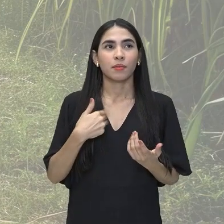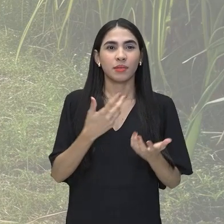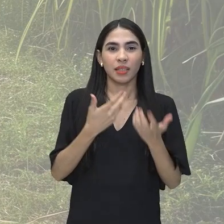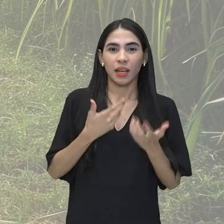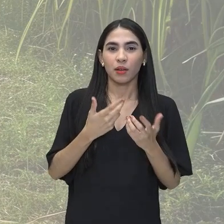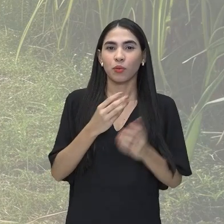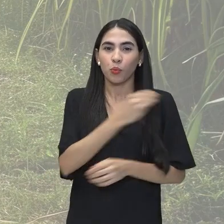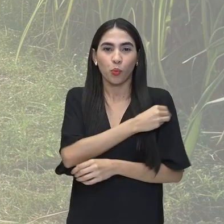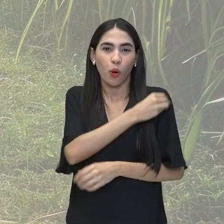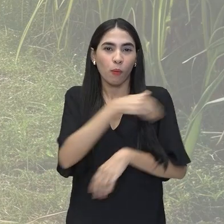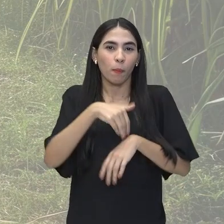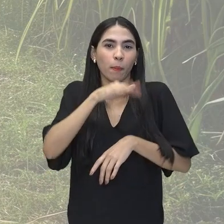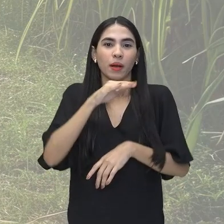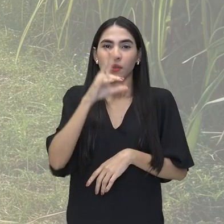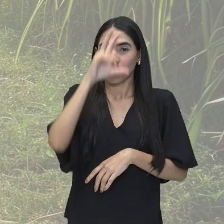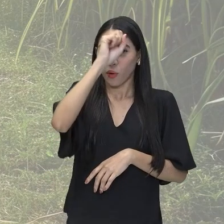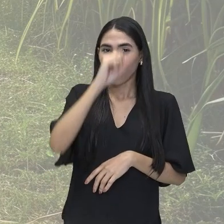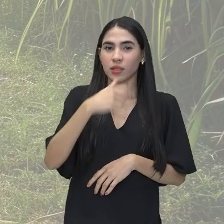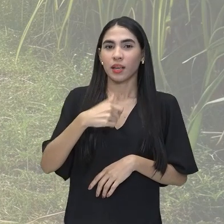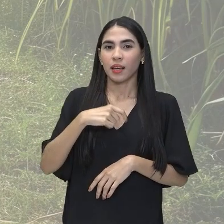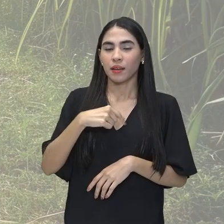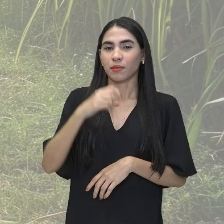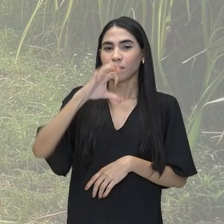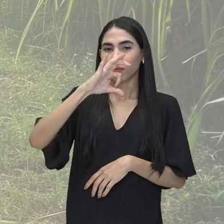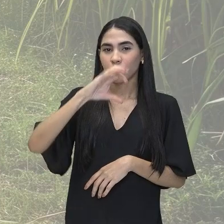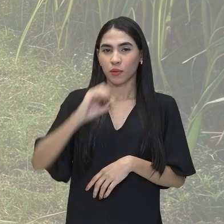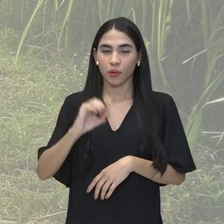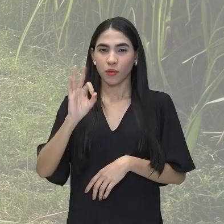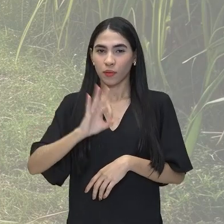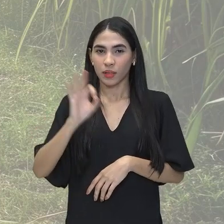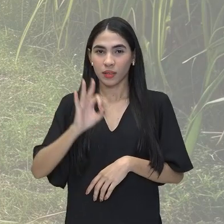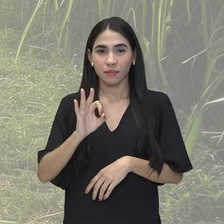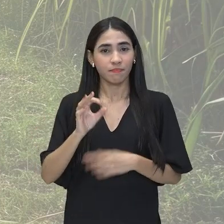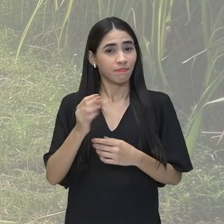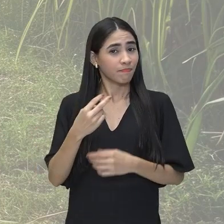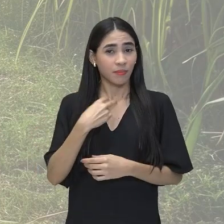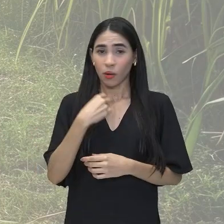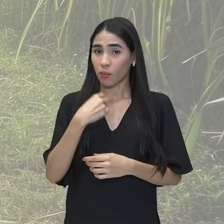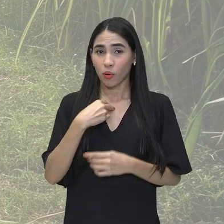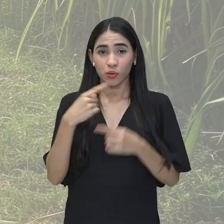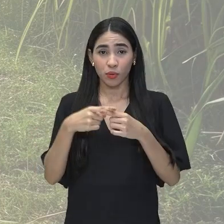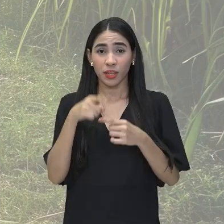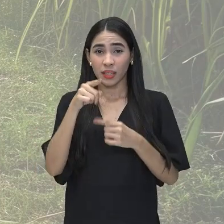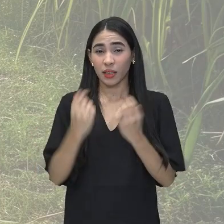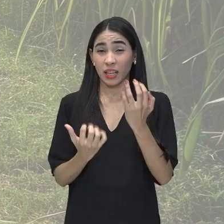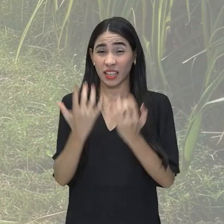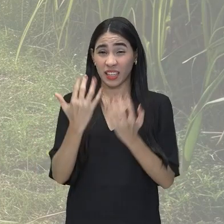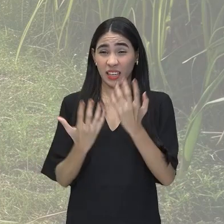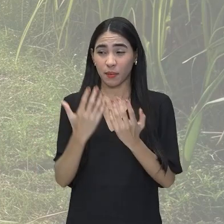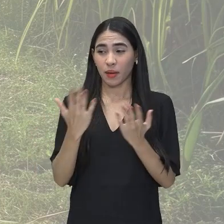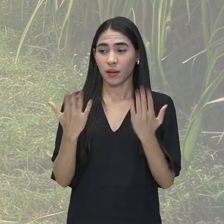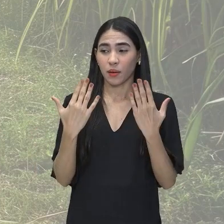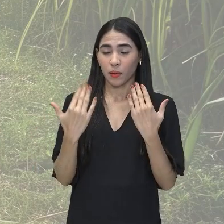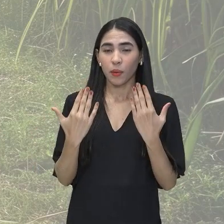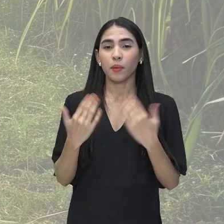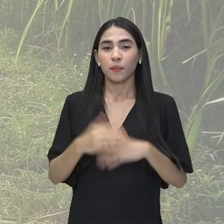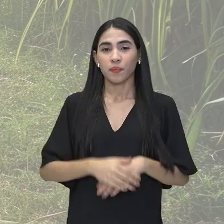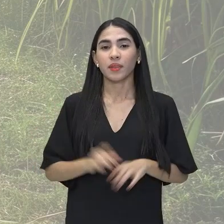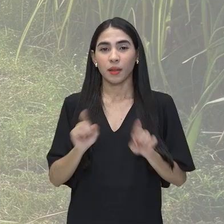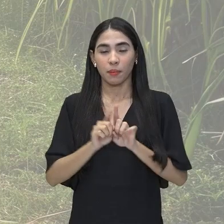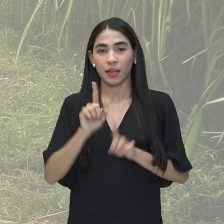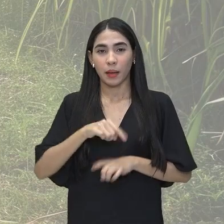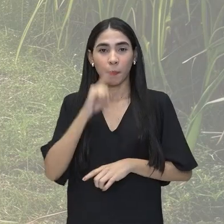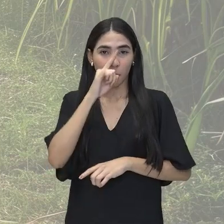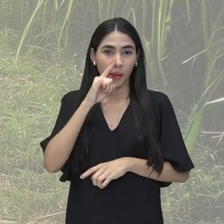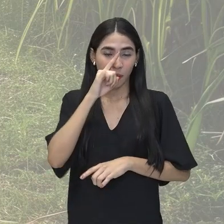potente. Vou usar o álcool 90. Não é para usar o álcool 90 porque você pode se queimar. Ele também é perigoso.